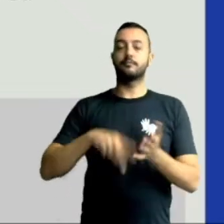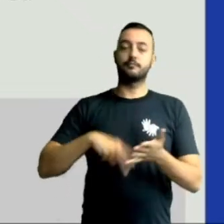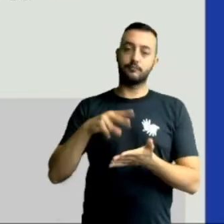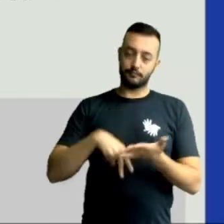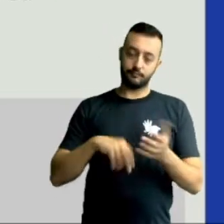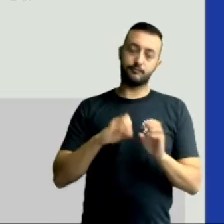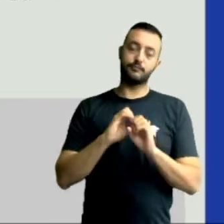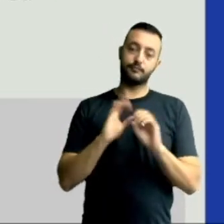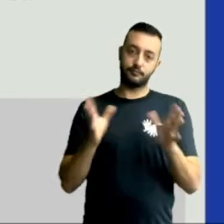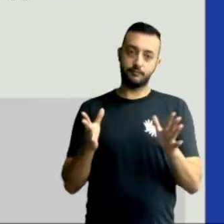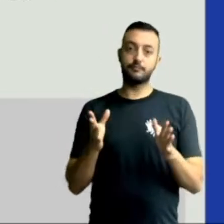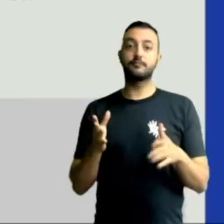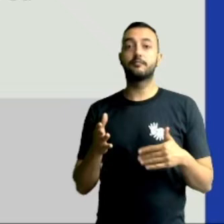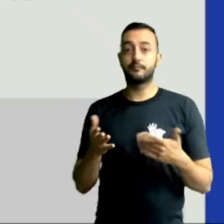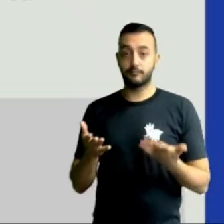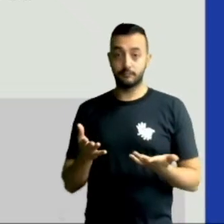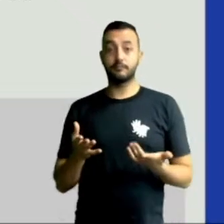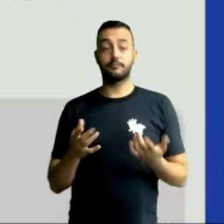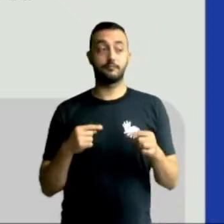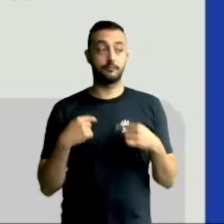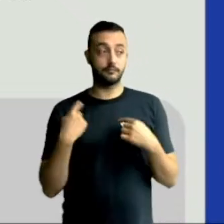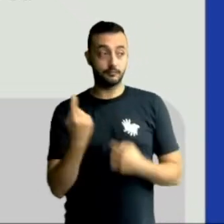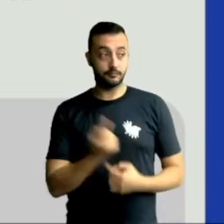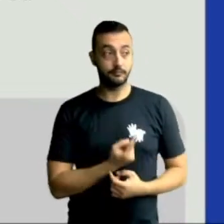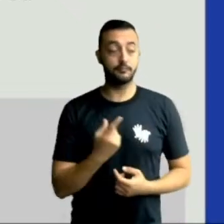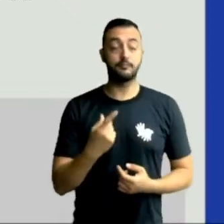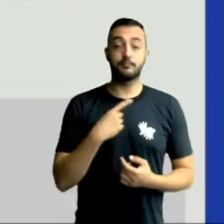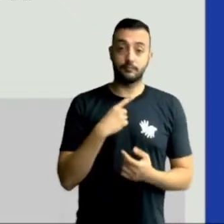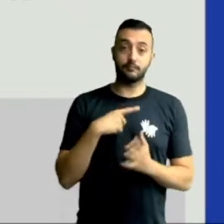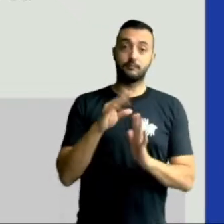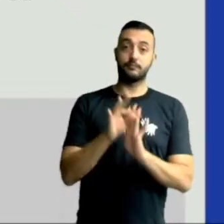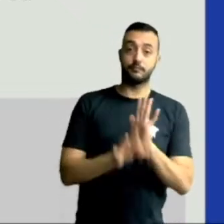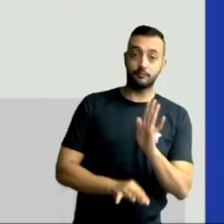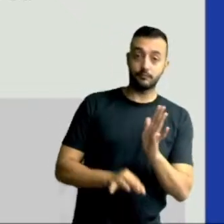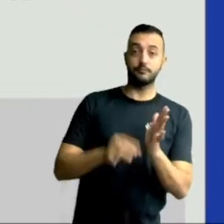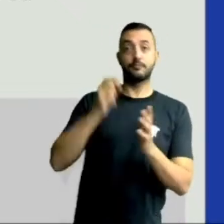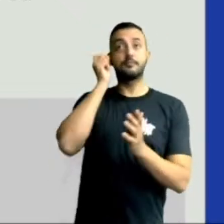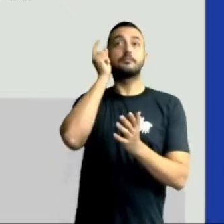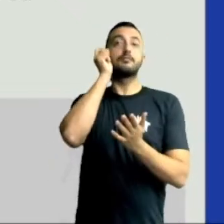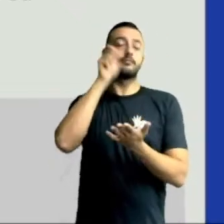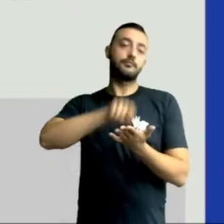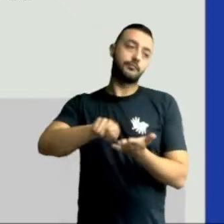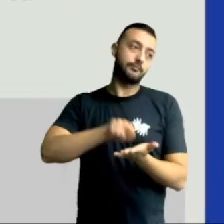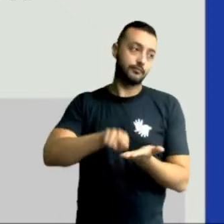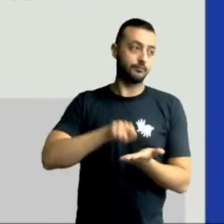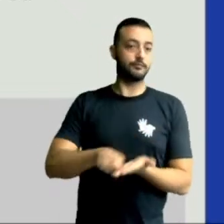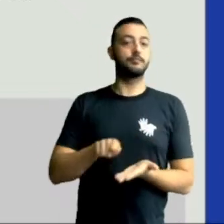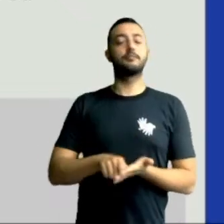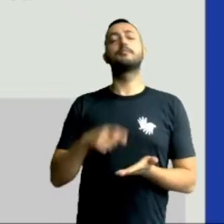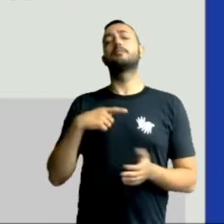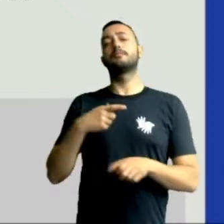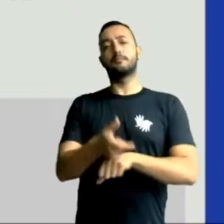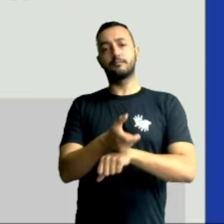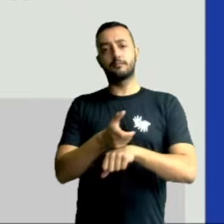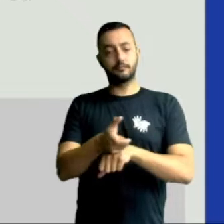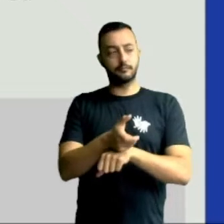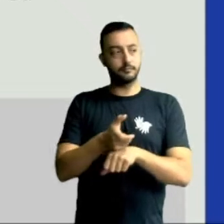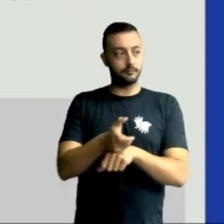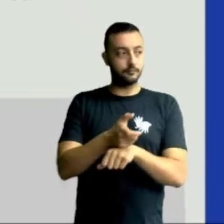né, claramente, e na nossa produção textual, onde nós podemos utilizar aí os adjetivos